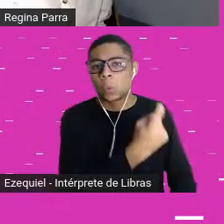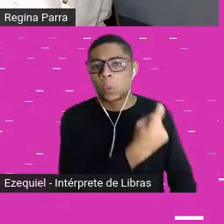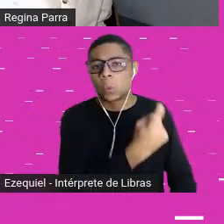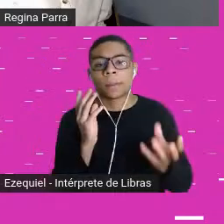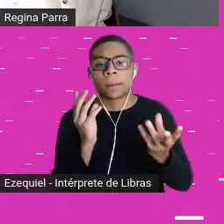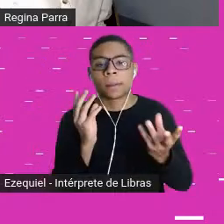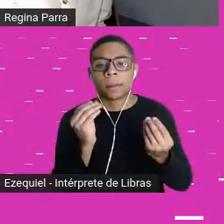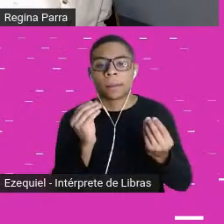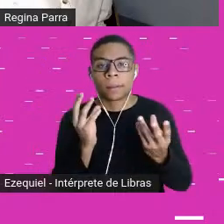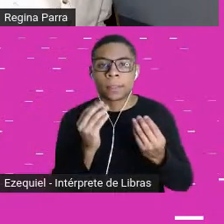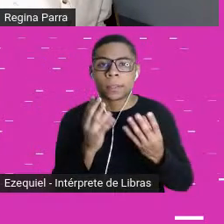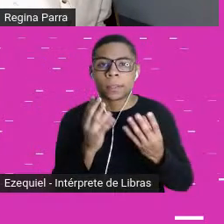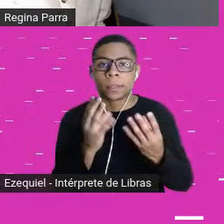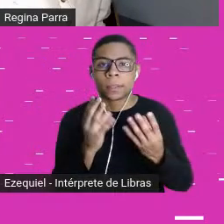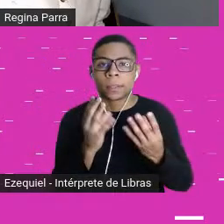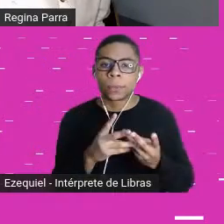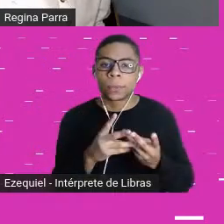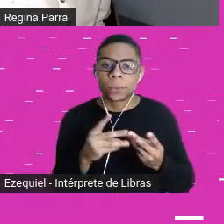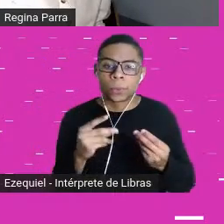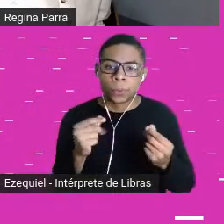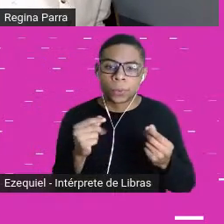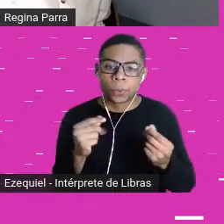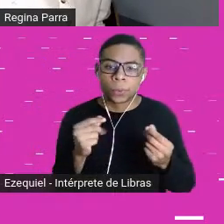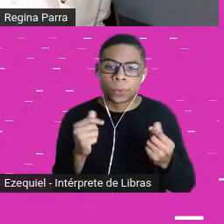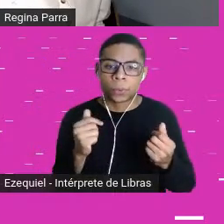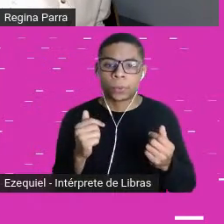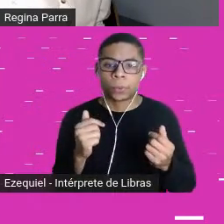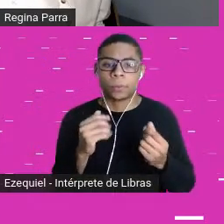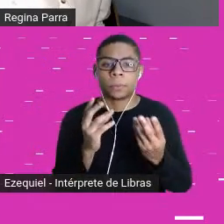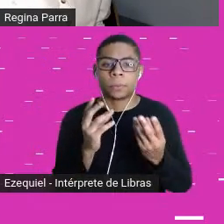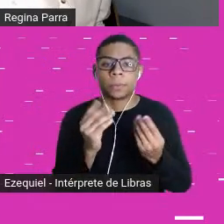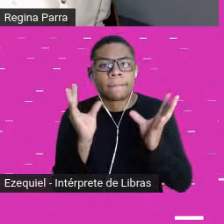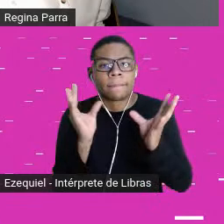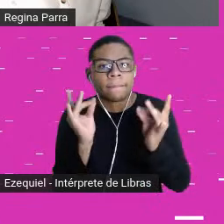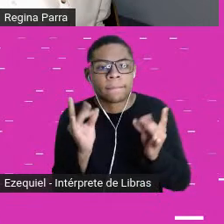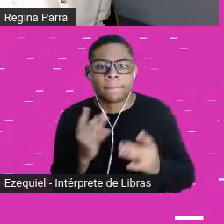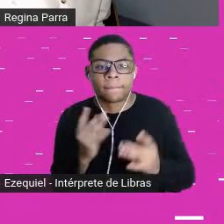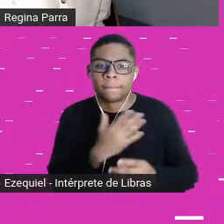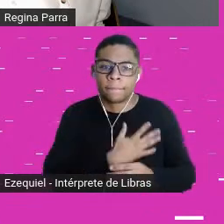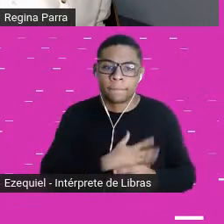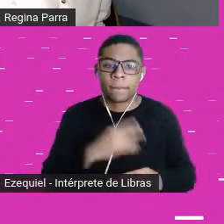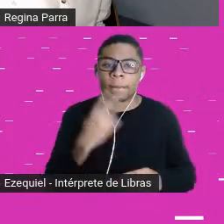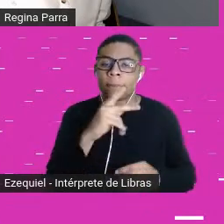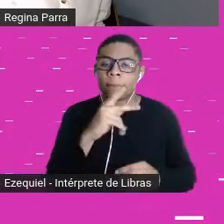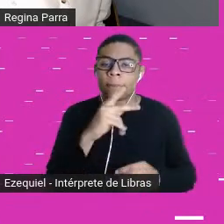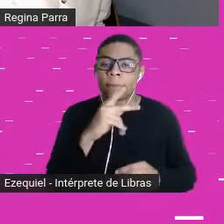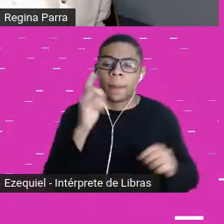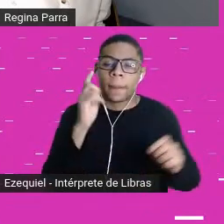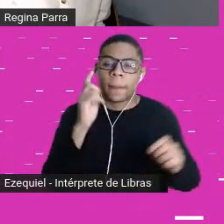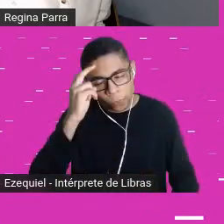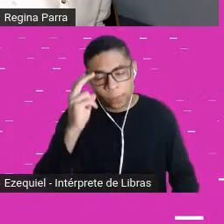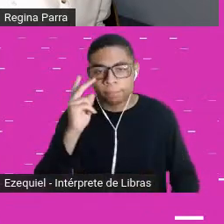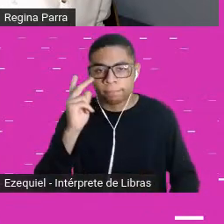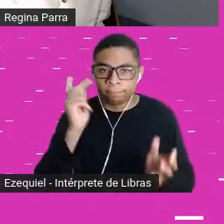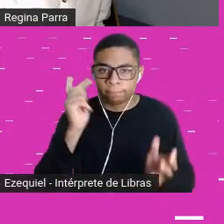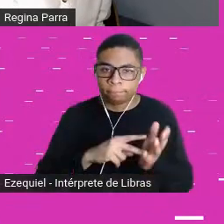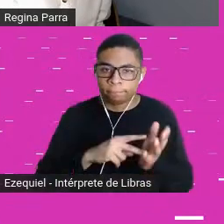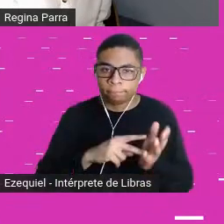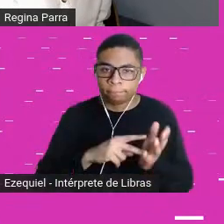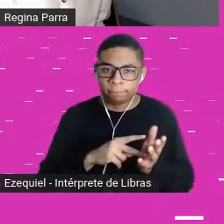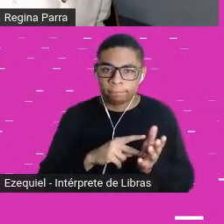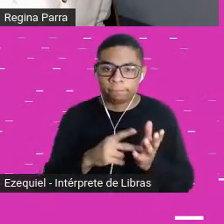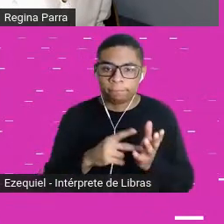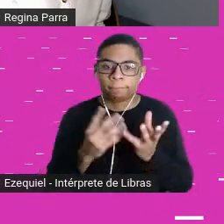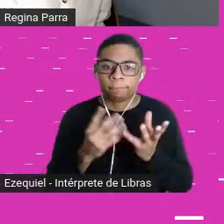sutileza, muita delicadeza de pensamento, uma cultura absolutamente diferente, um pensamento